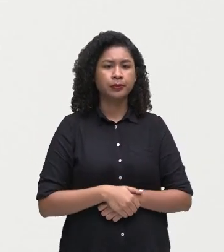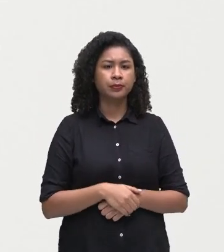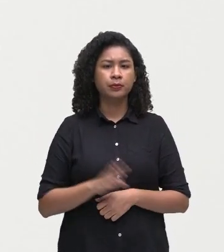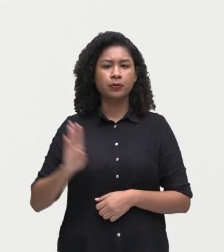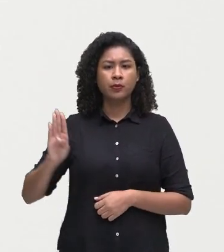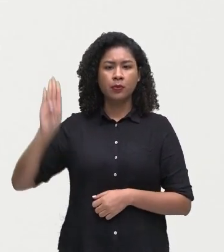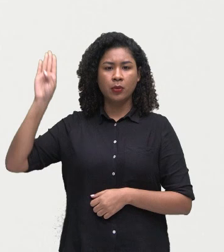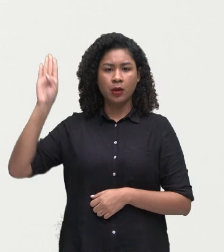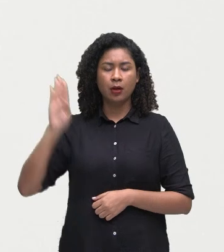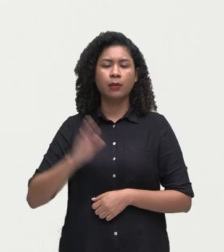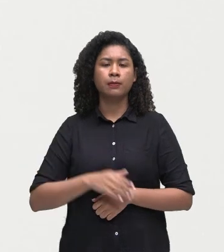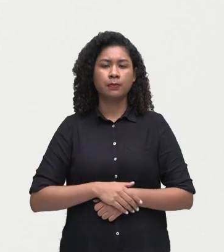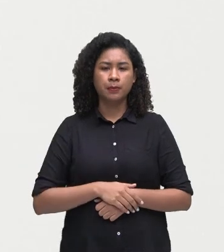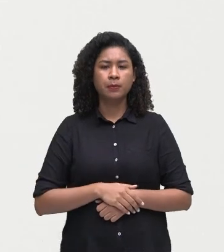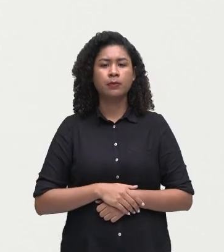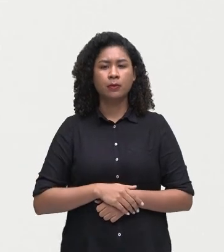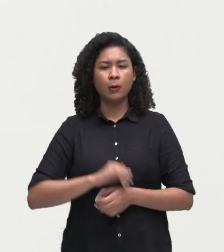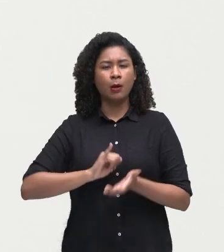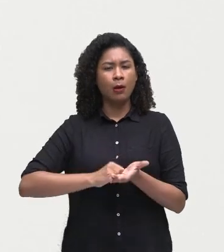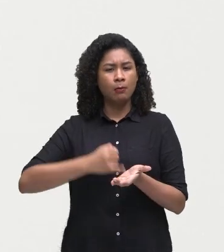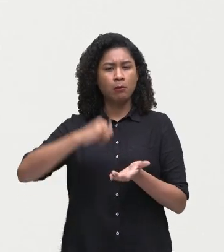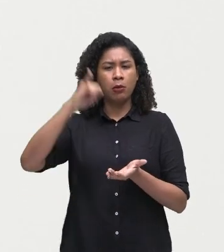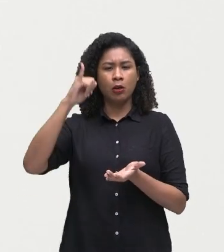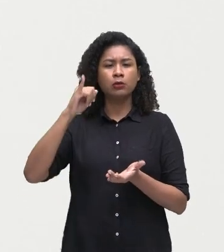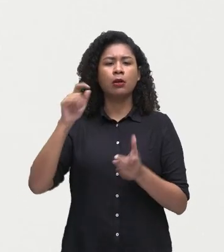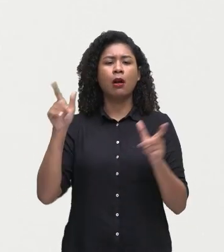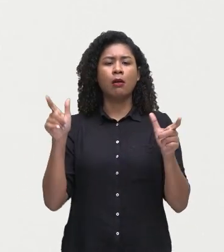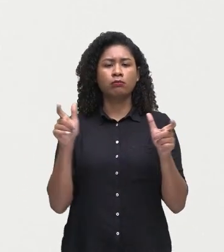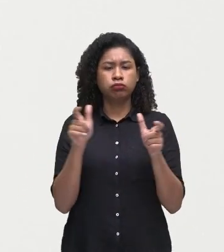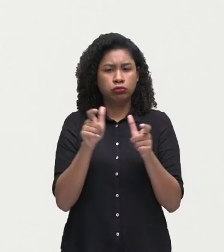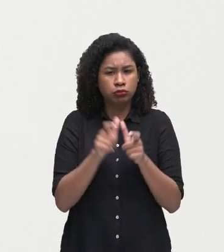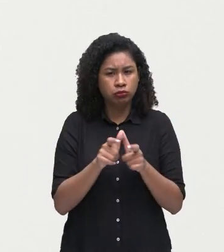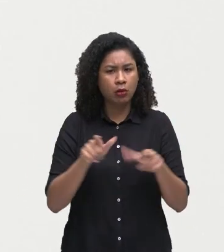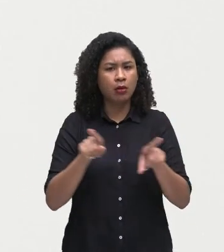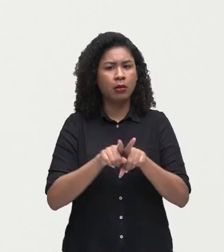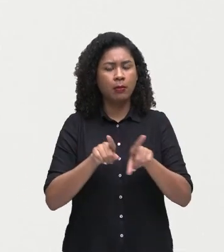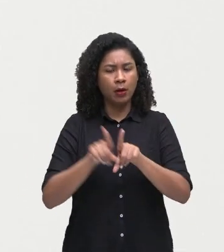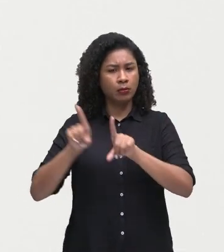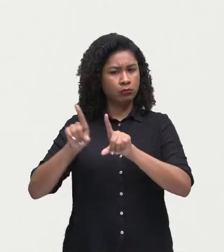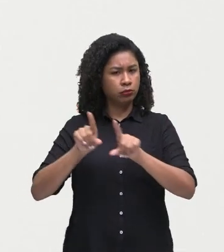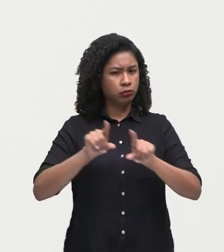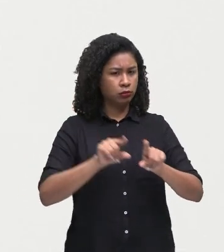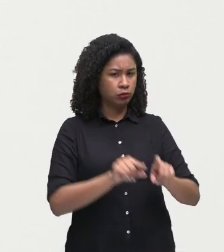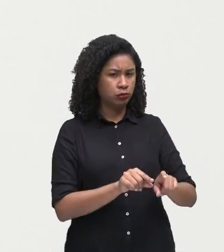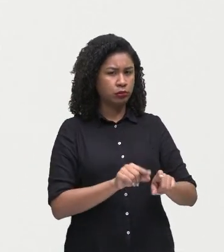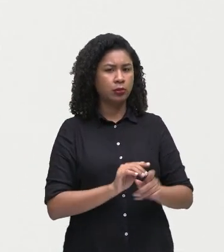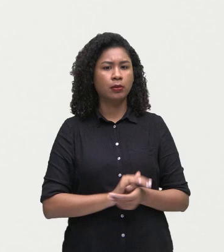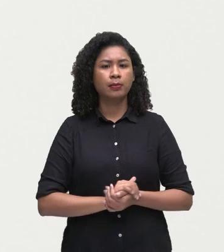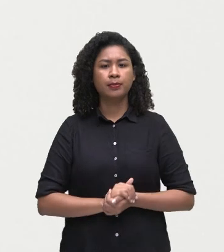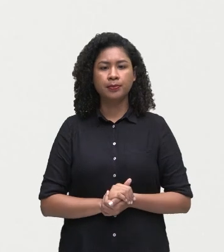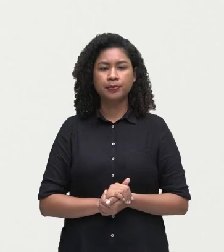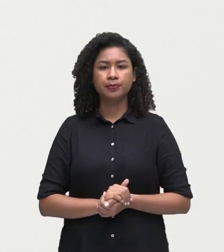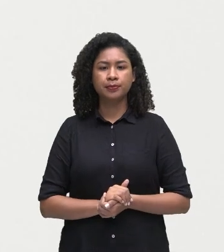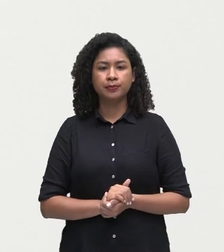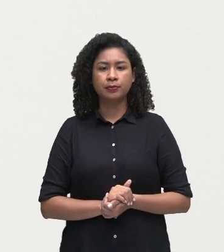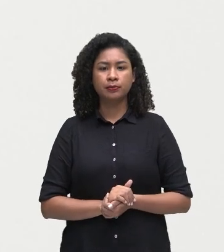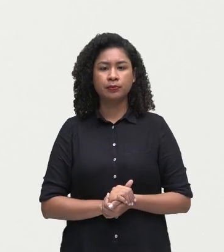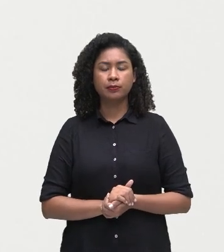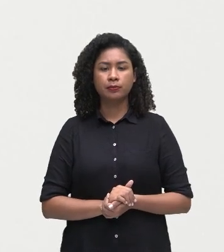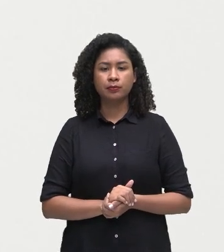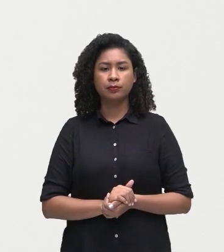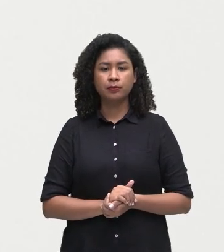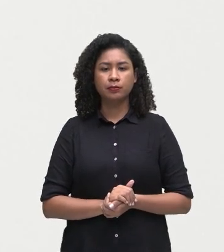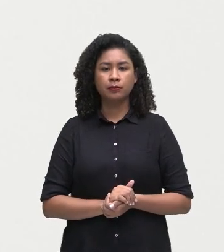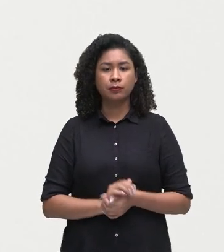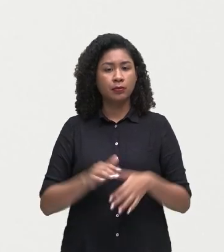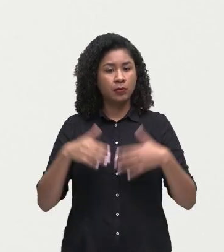obrigações senhoriais, que recaíam sobre os servos e que levaram à adoção, nos senhores feudais, da